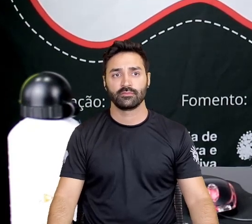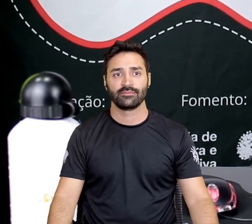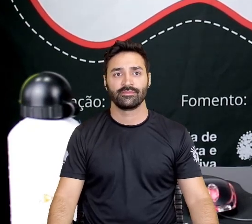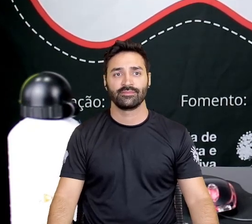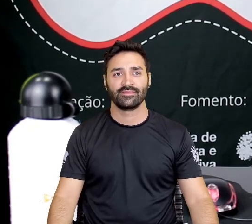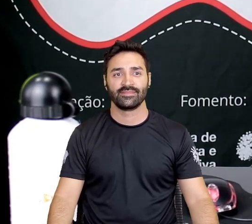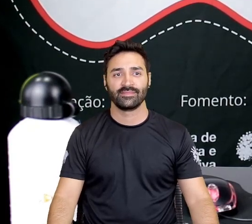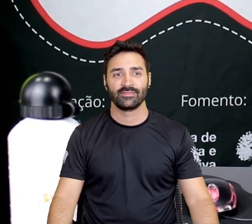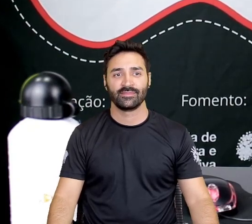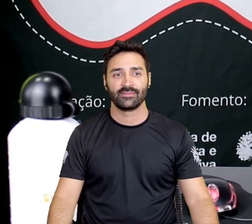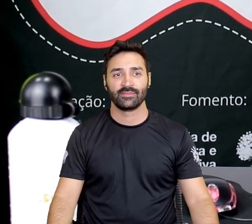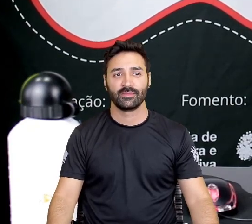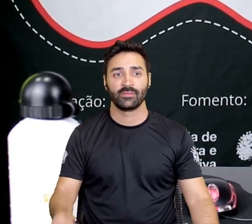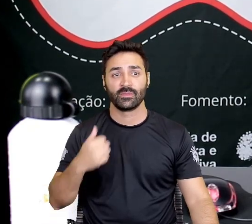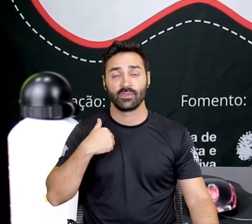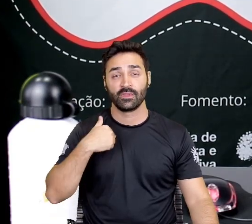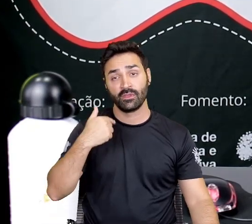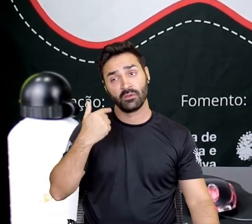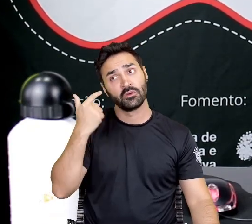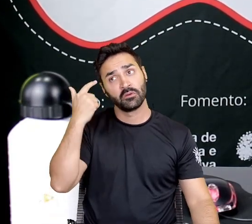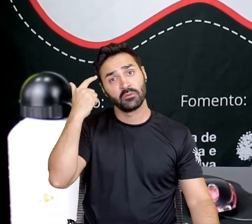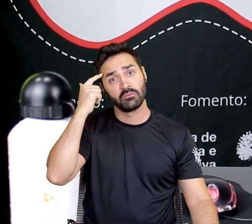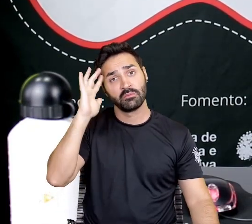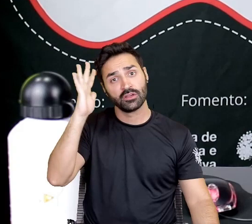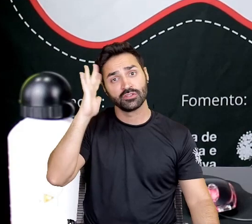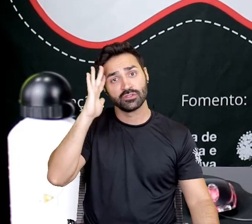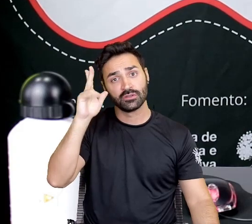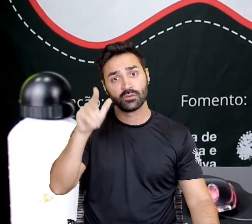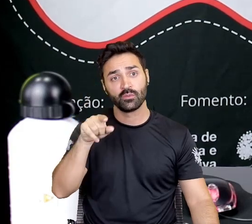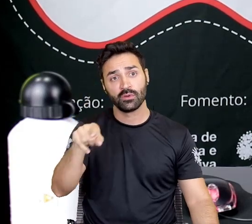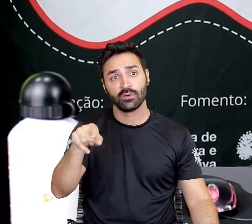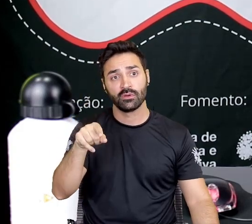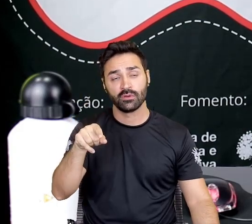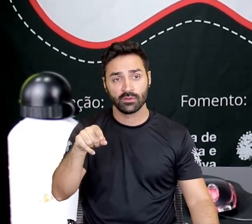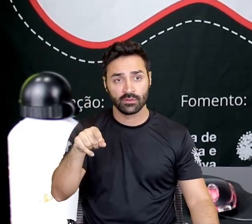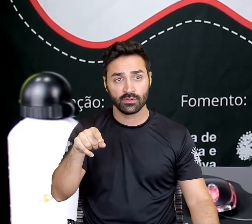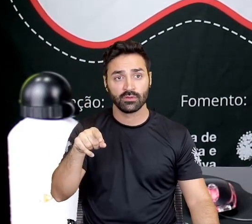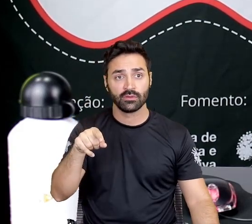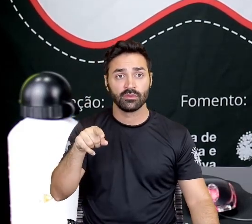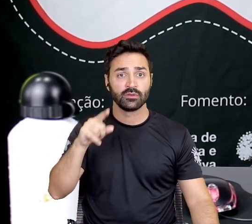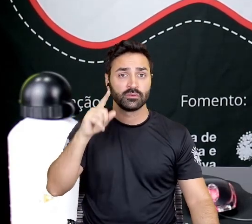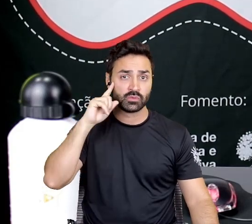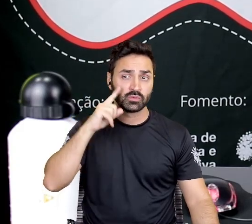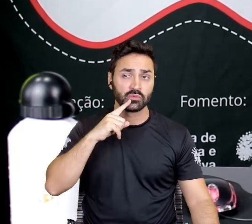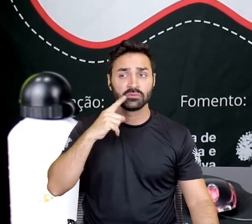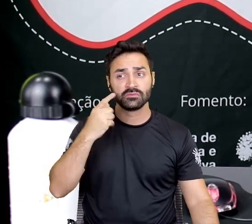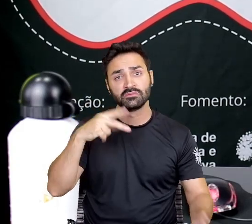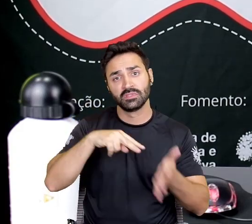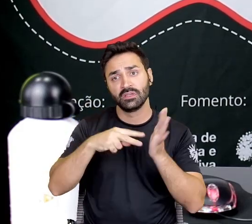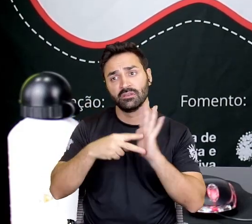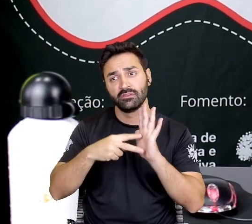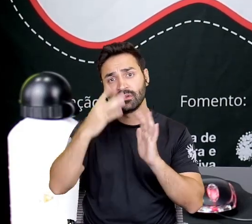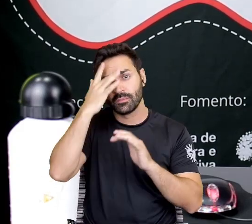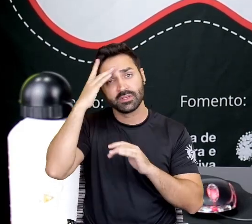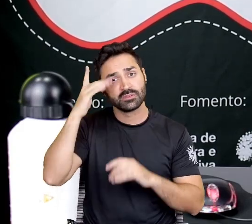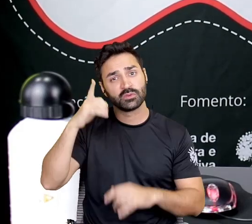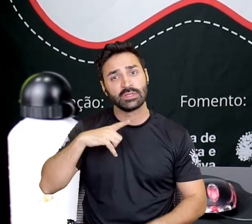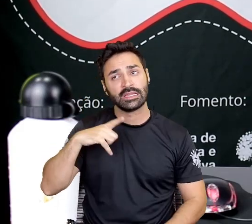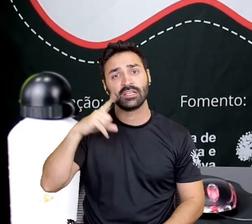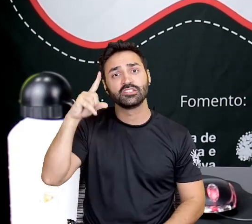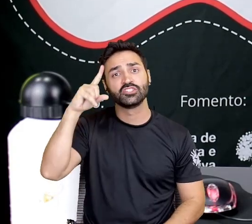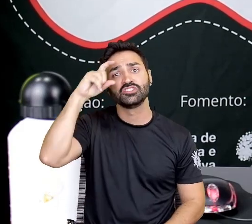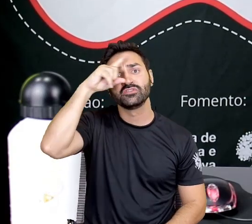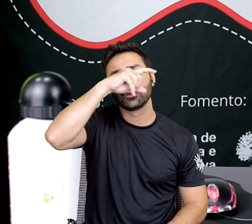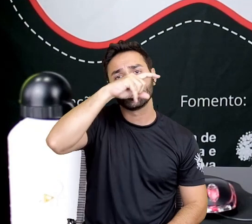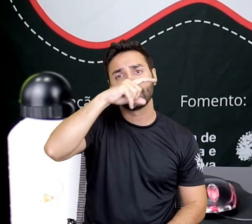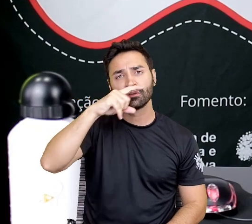Eu também penso como colega, né? Com certeza essa pessoa tem uma certa dificuldade. Qual seria essa